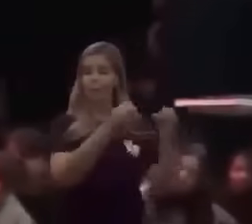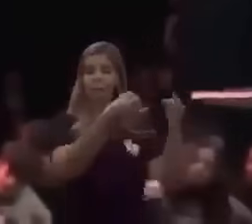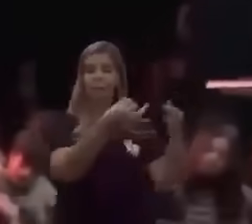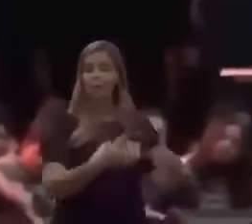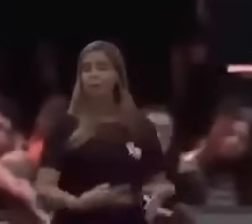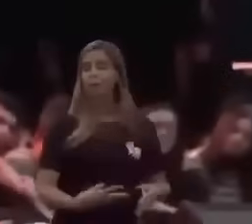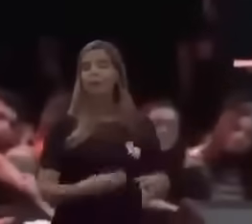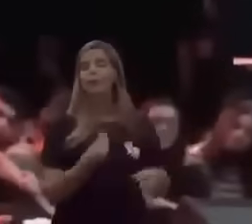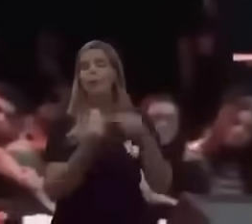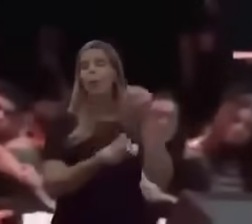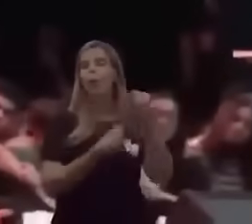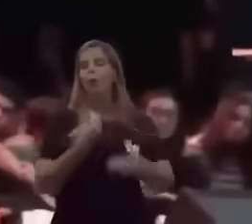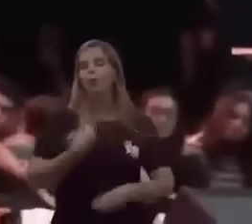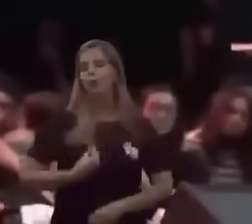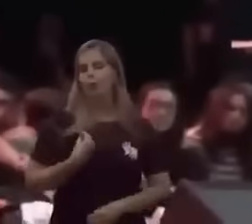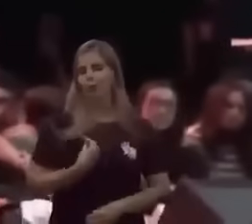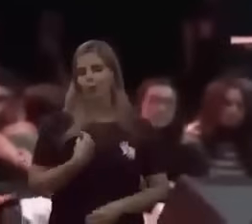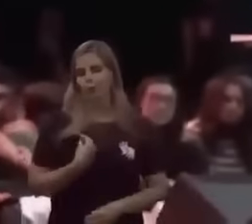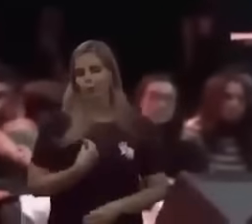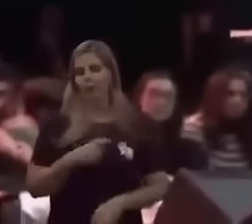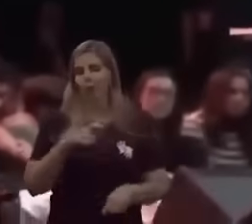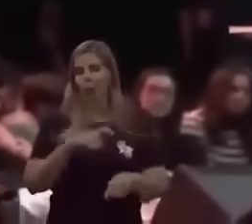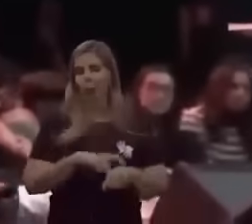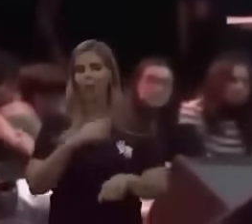Como é que ele encarou isso? A hora da morte.